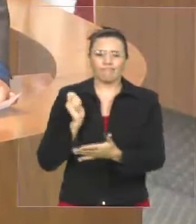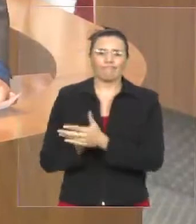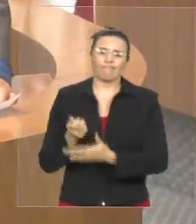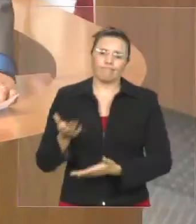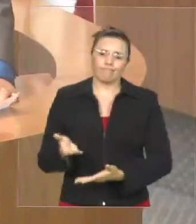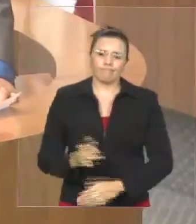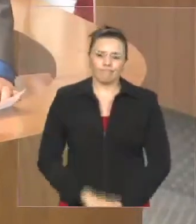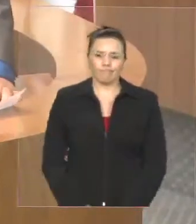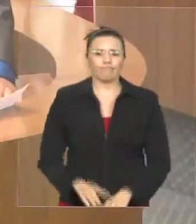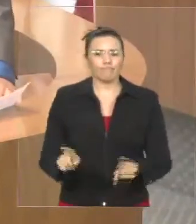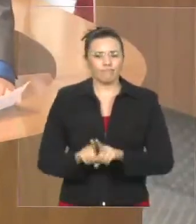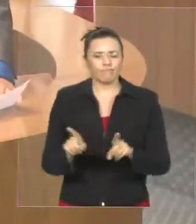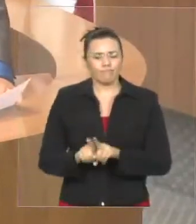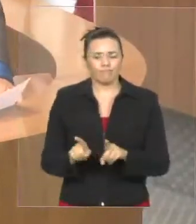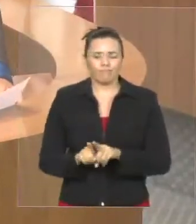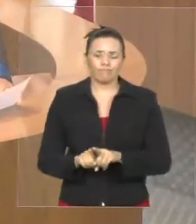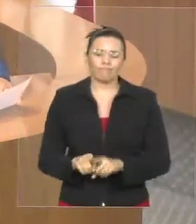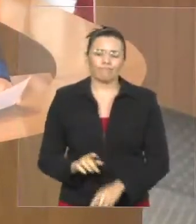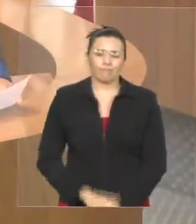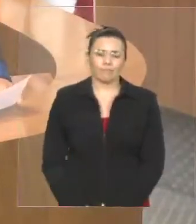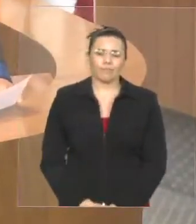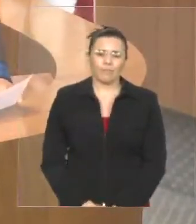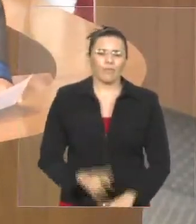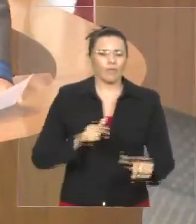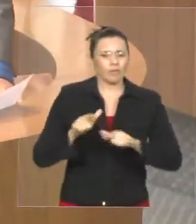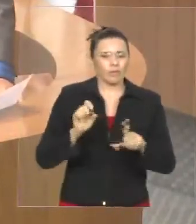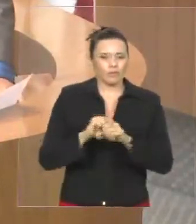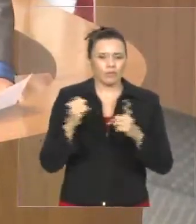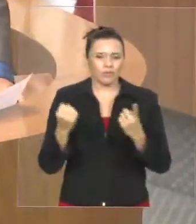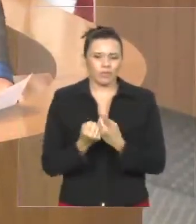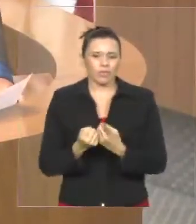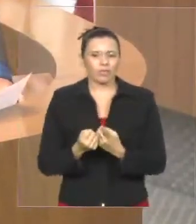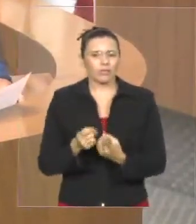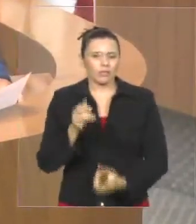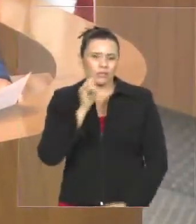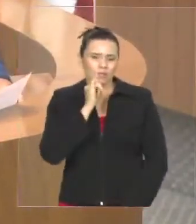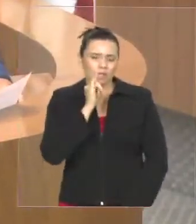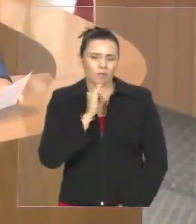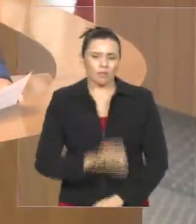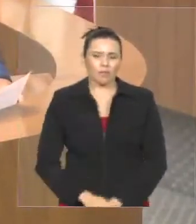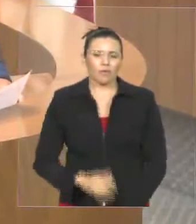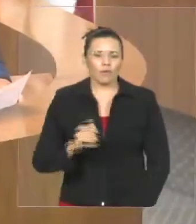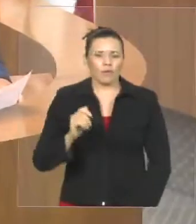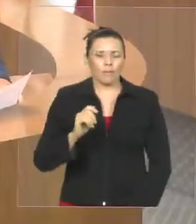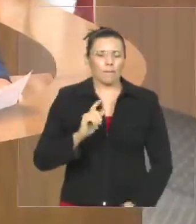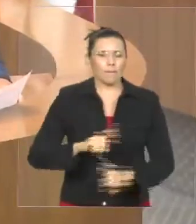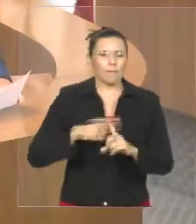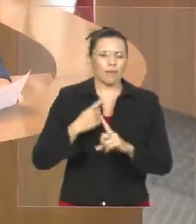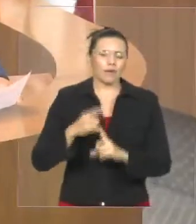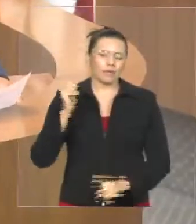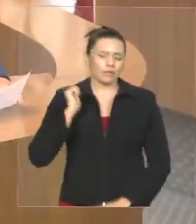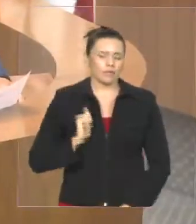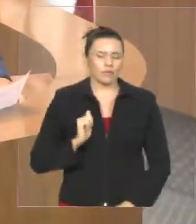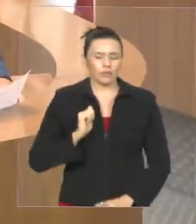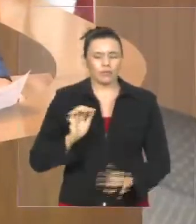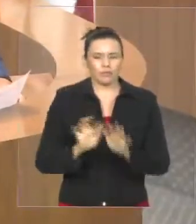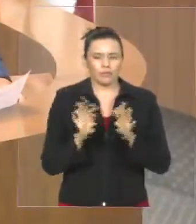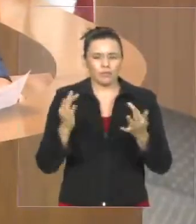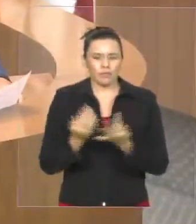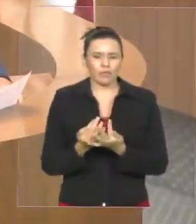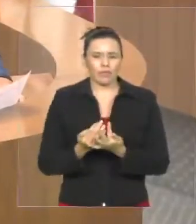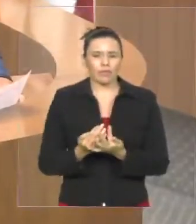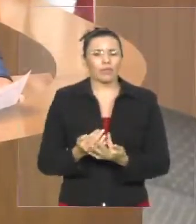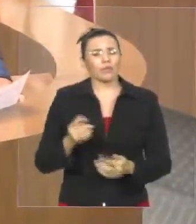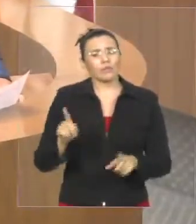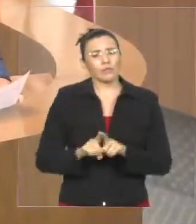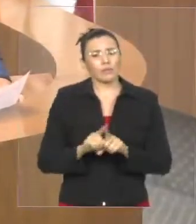tem feito, deputada Valéria. A exemplo do programa Bolsa Escola ou Mais Bolsa Família. Há quem ignore, há